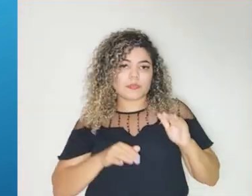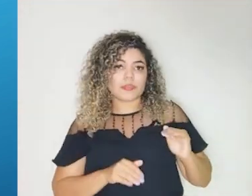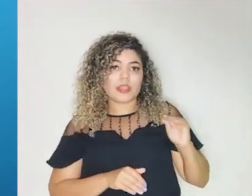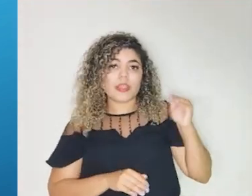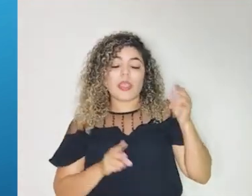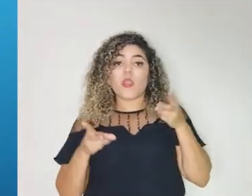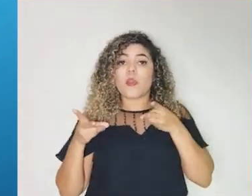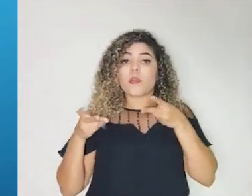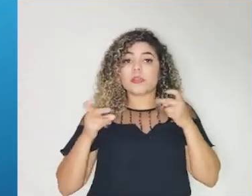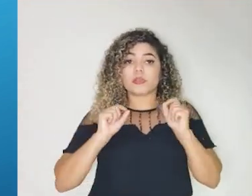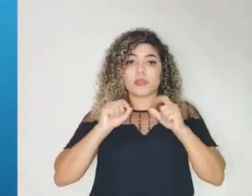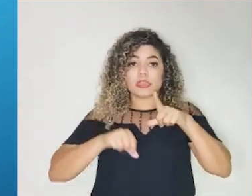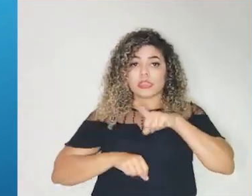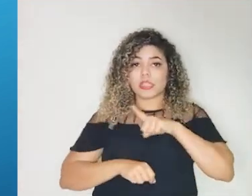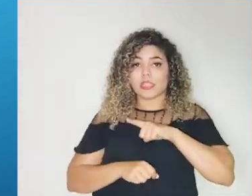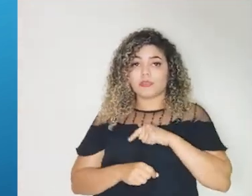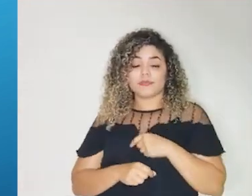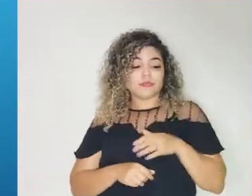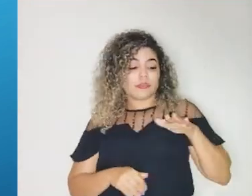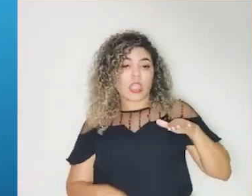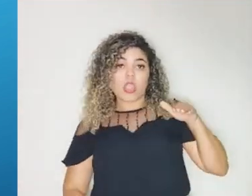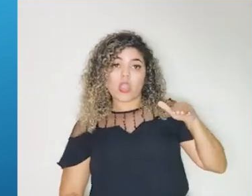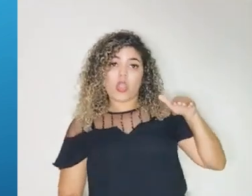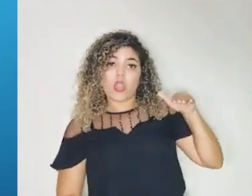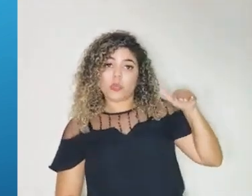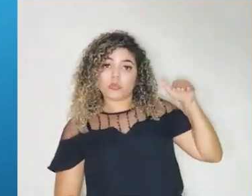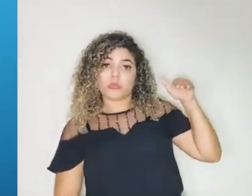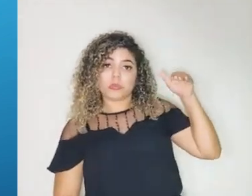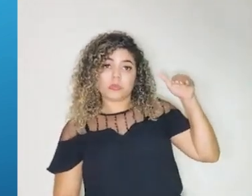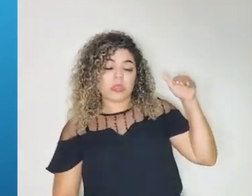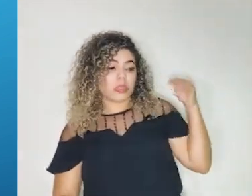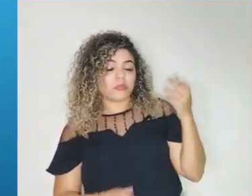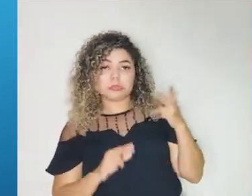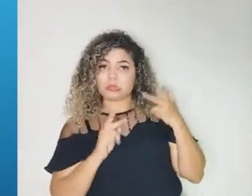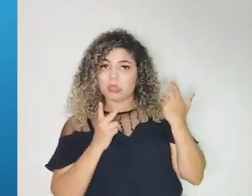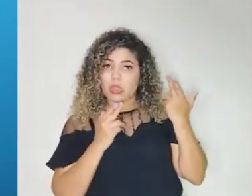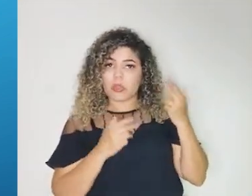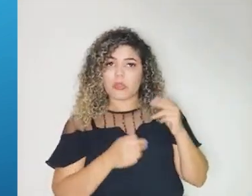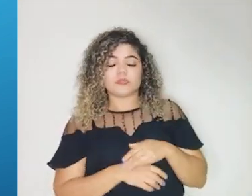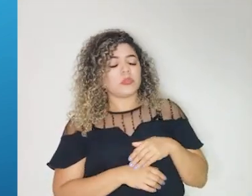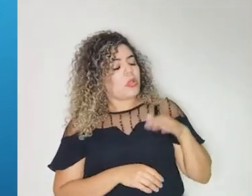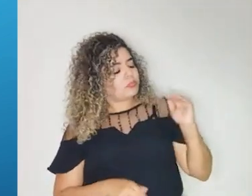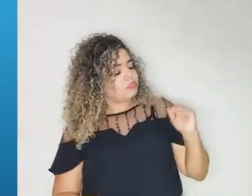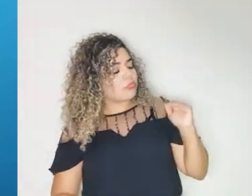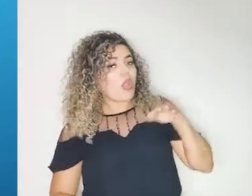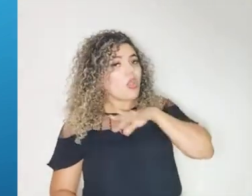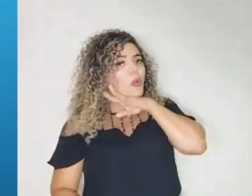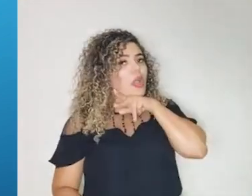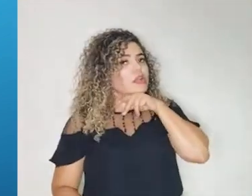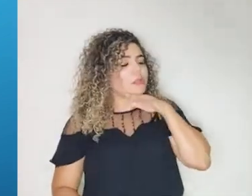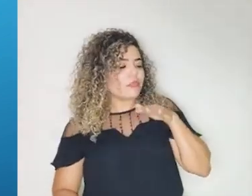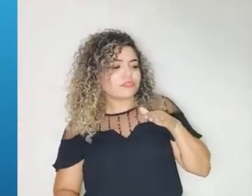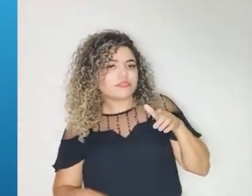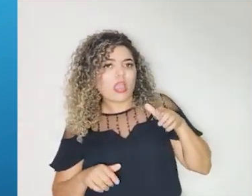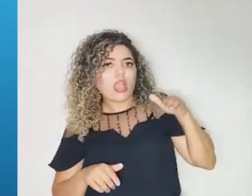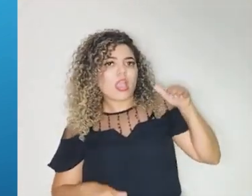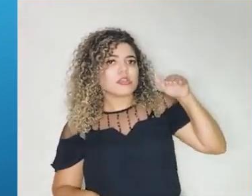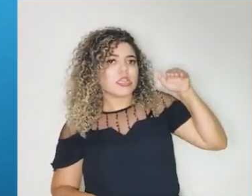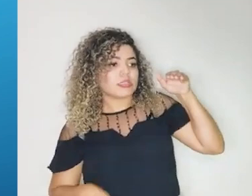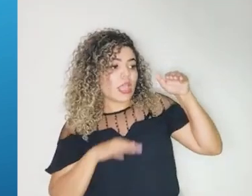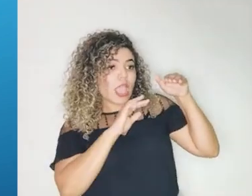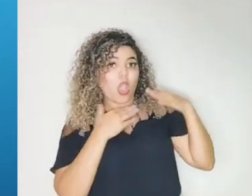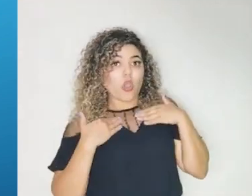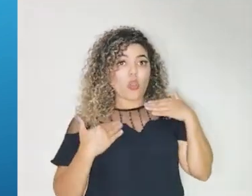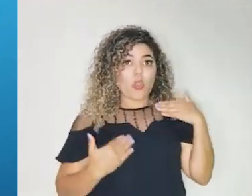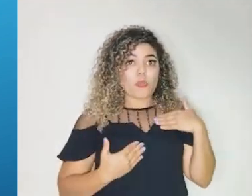animal, perceba que nós temos o crescimento que acontece de forma escalonada. O animal cresce até um certo ponto. A estabilização